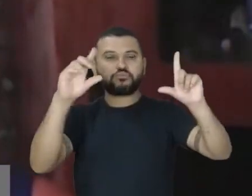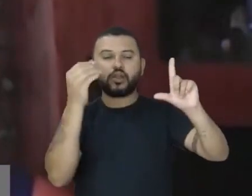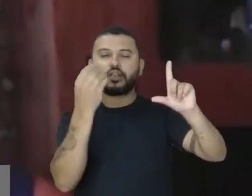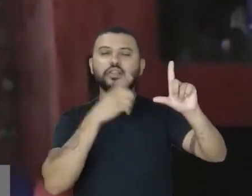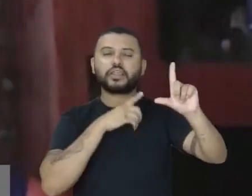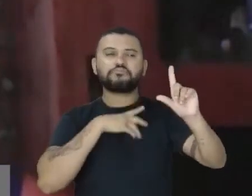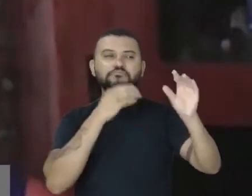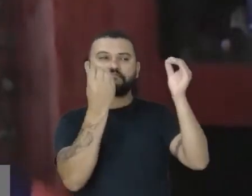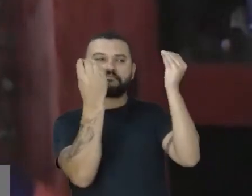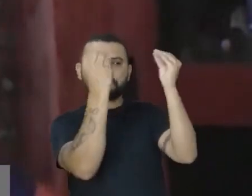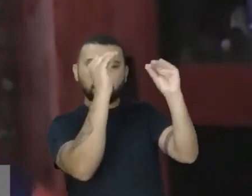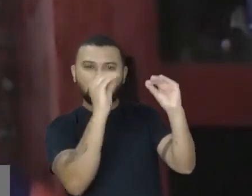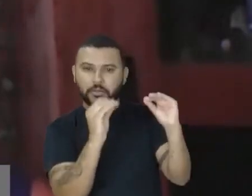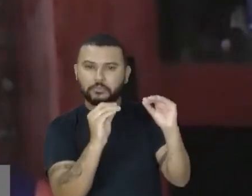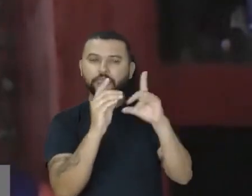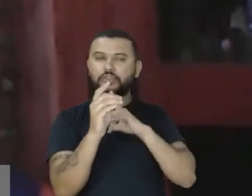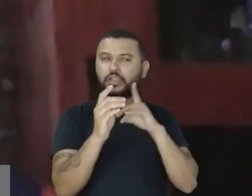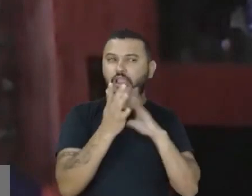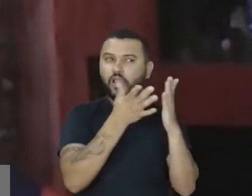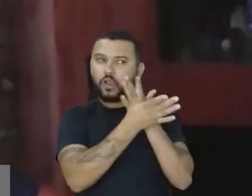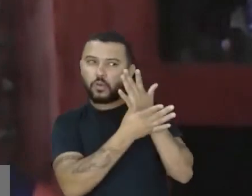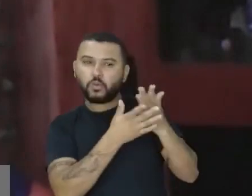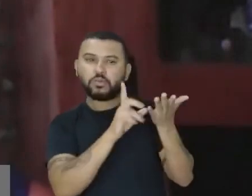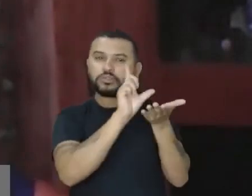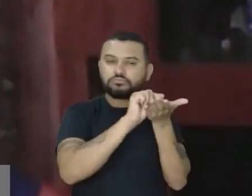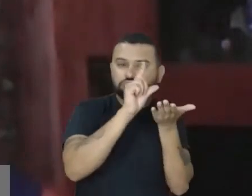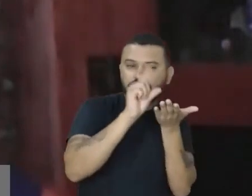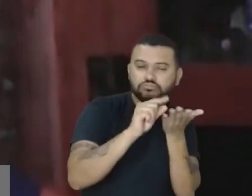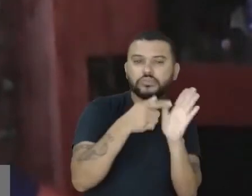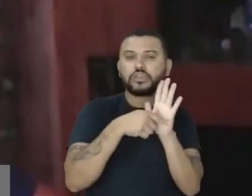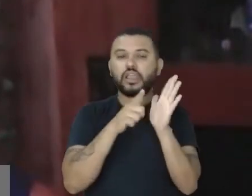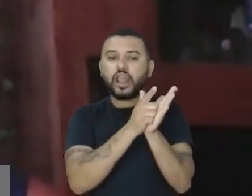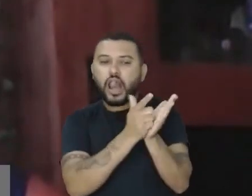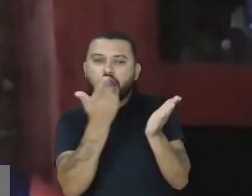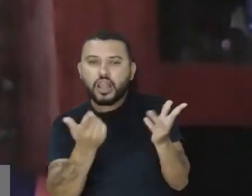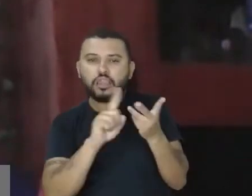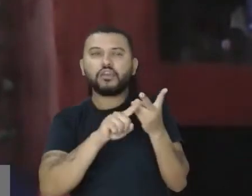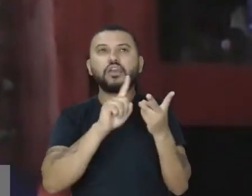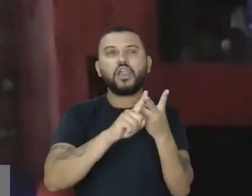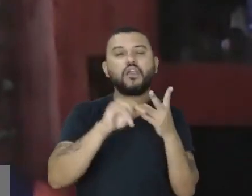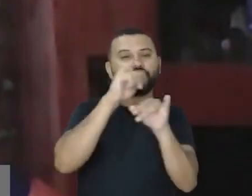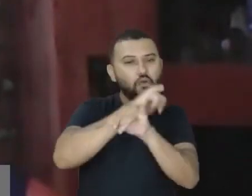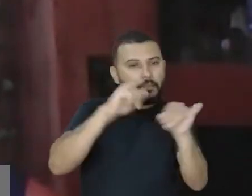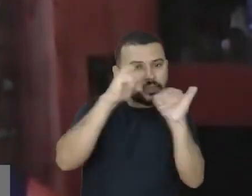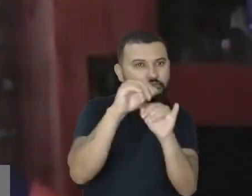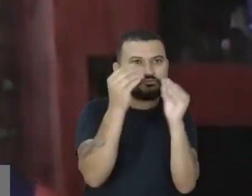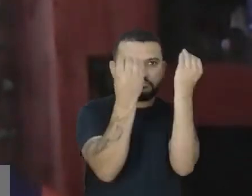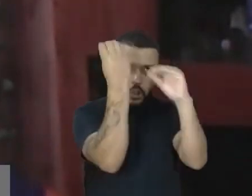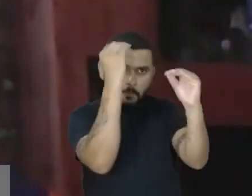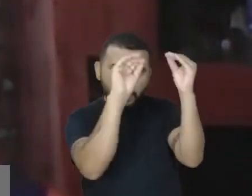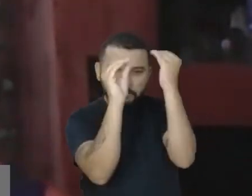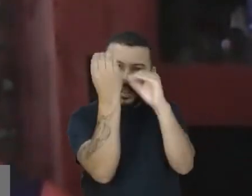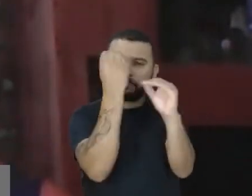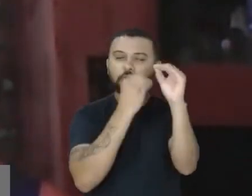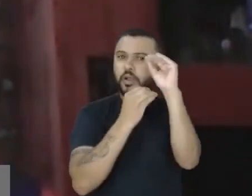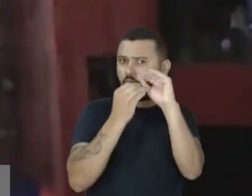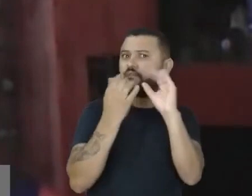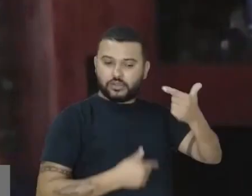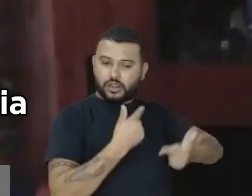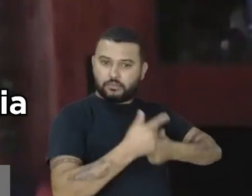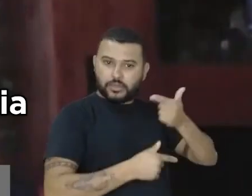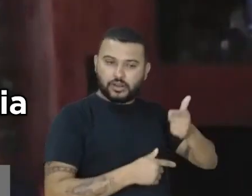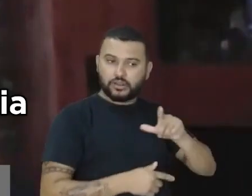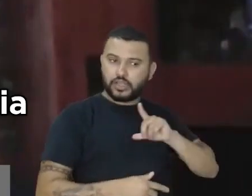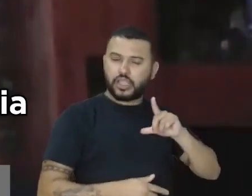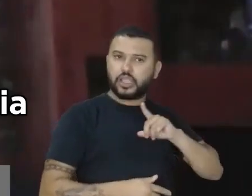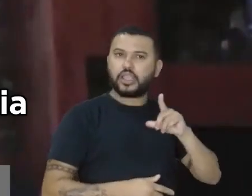Observatório, tem alguns relatórios, algumas revistas, alguns boletins e um painel com diversas informações.